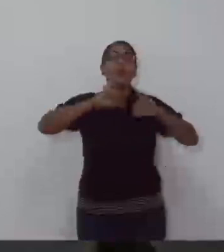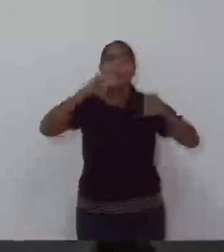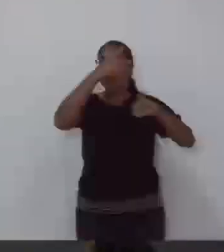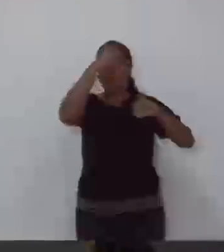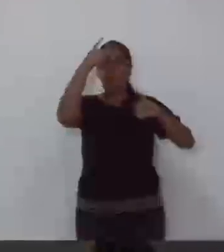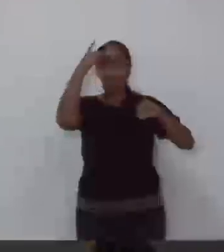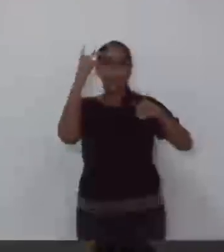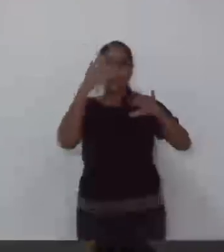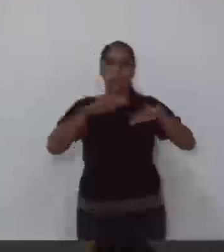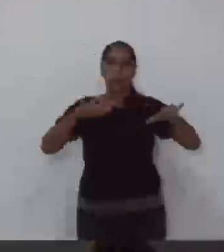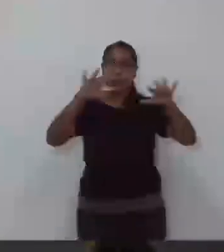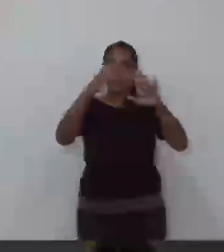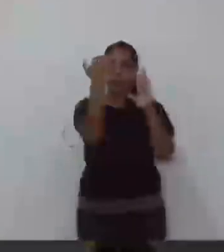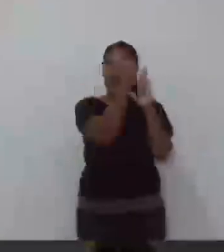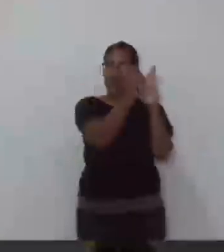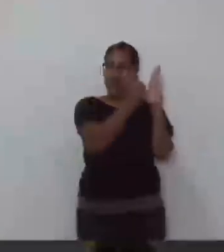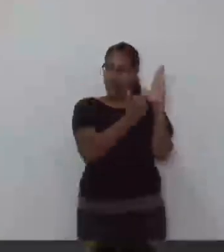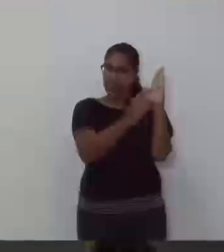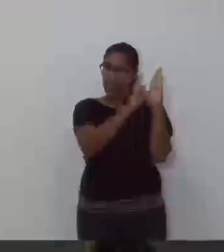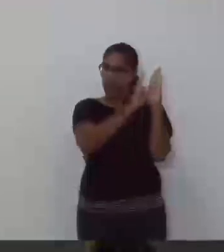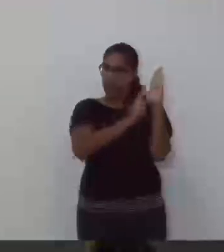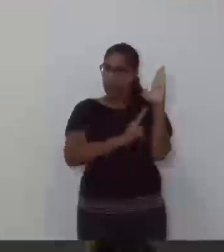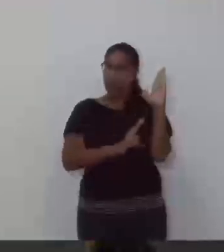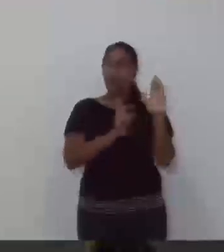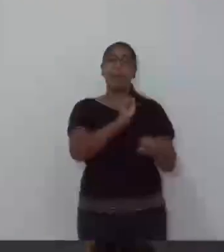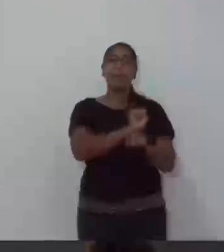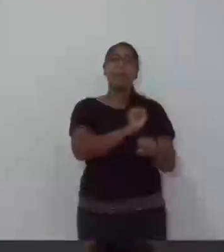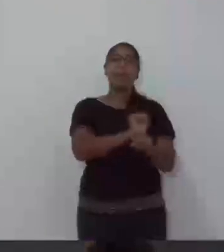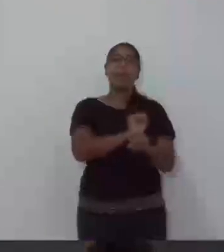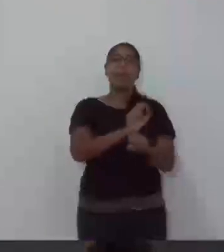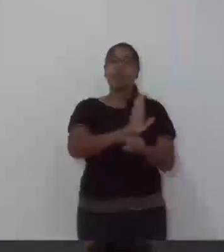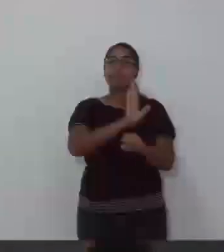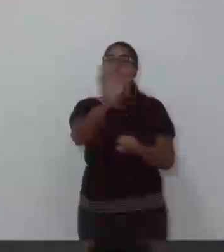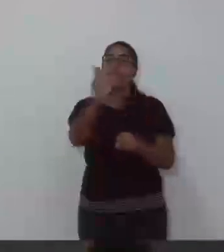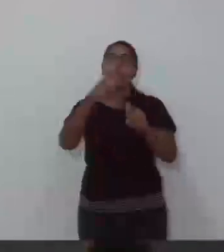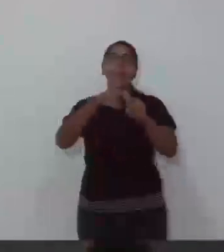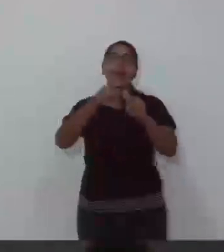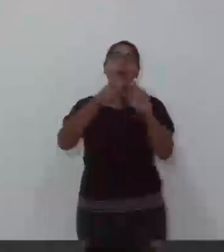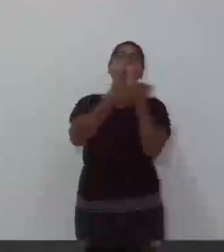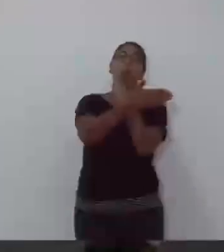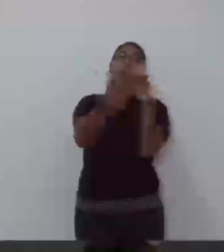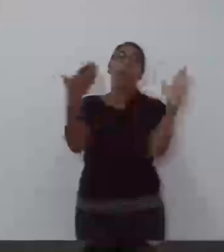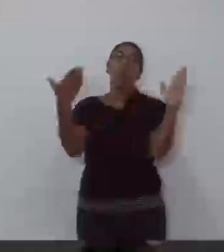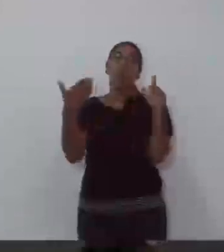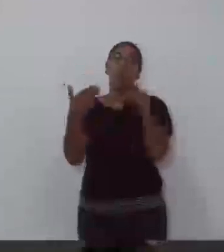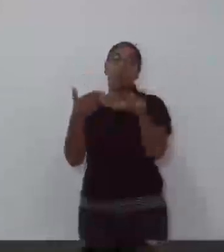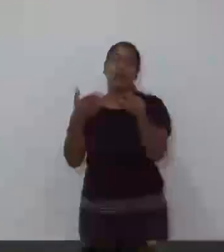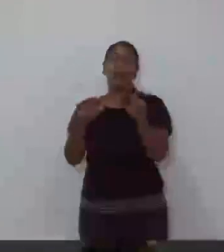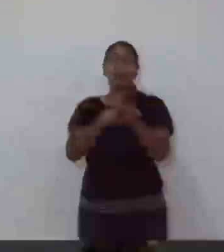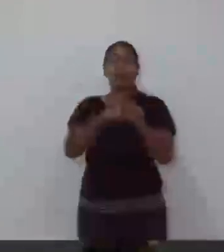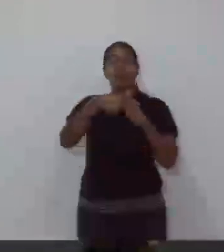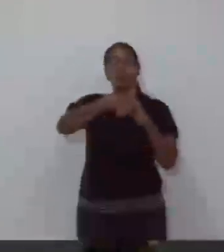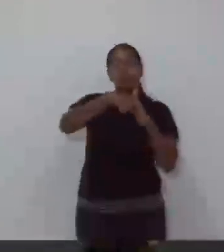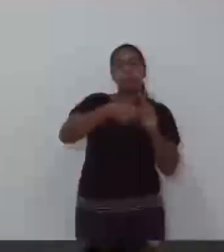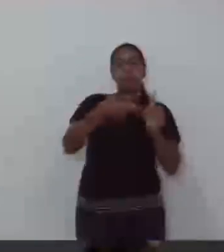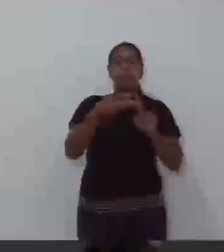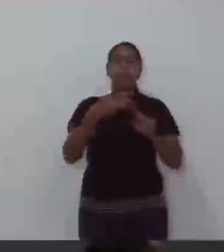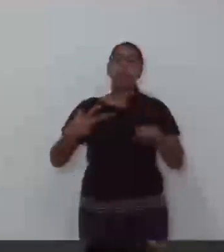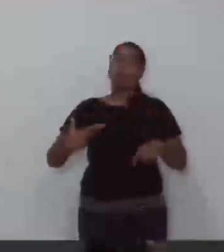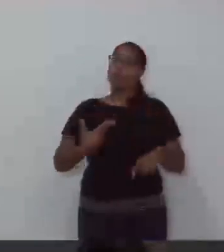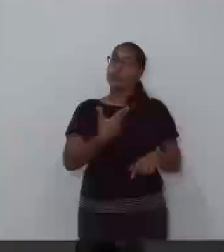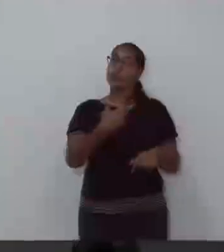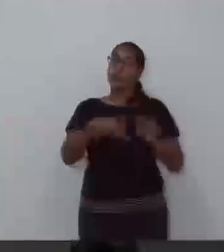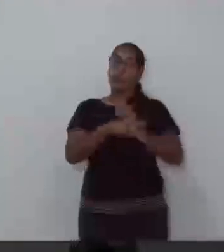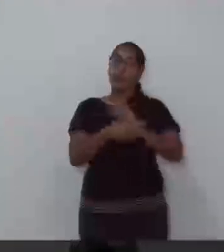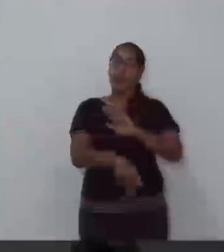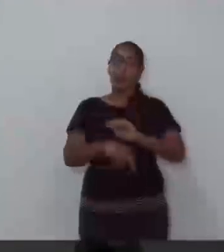de pacientes que aguardam por consultas com especialistas, exames e cirurgias na rede pública municipal,